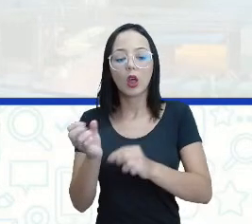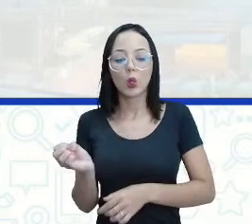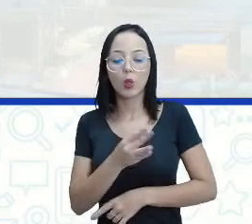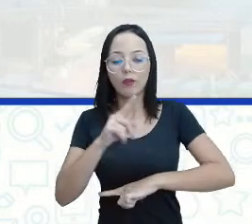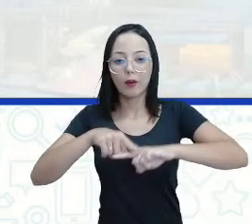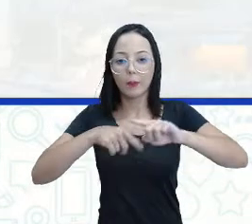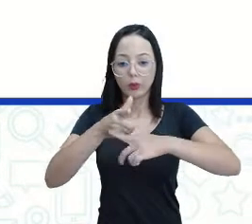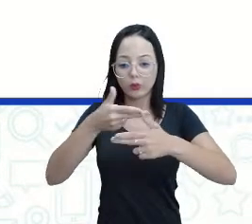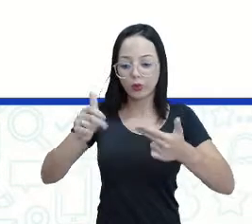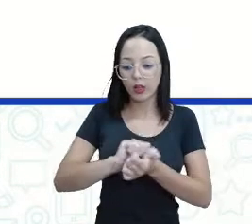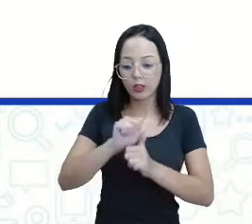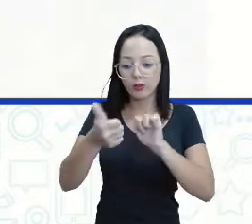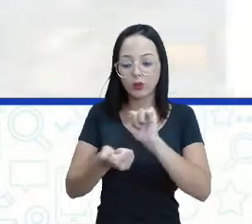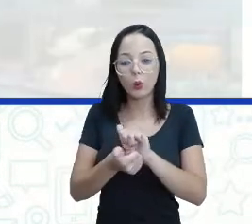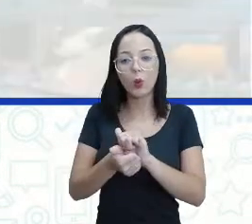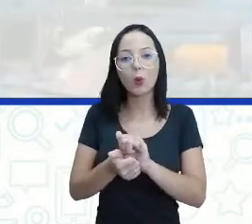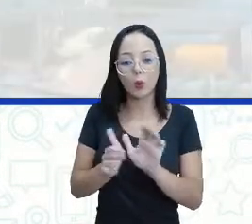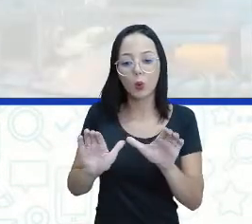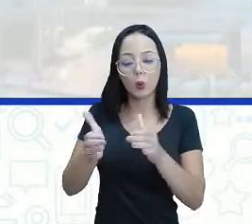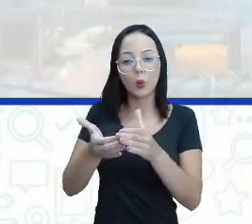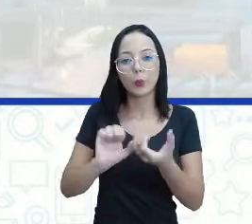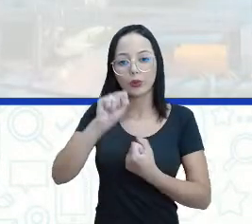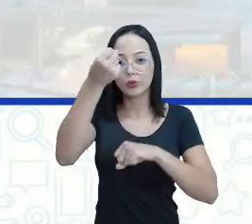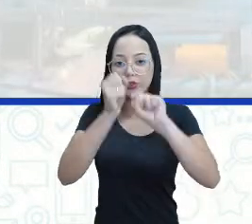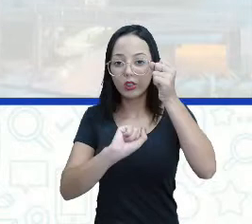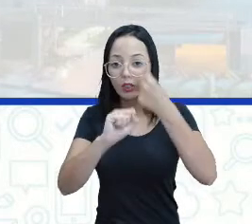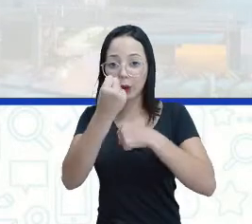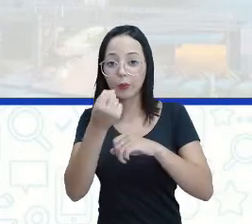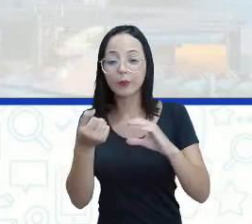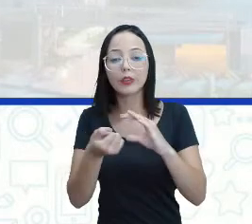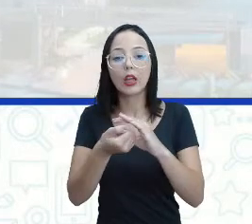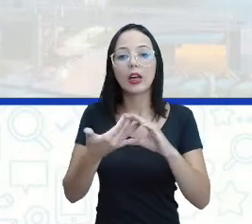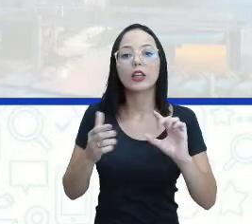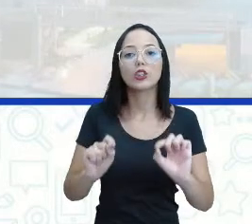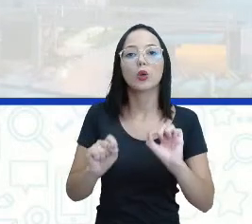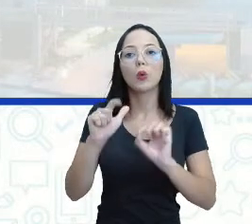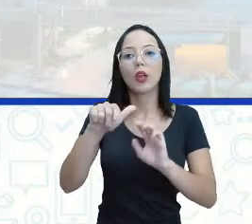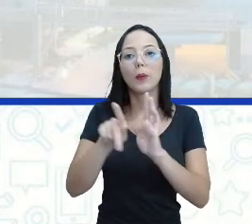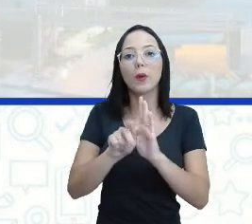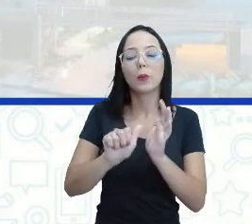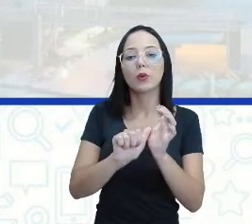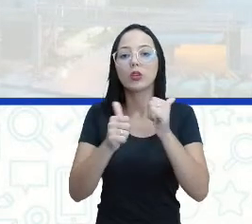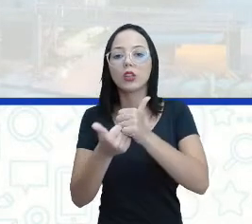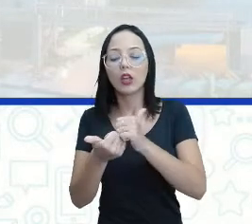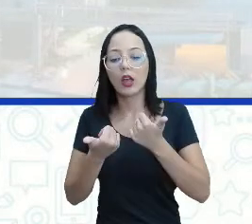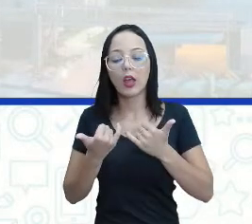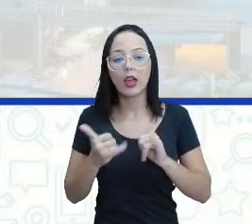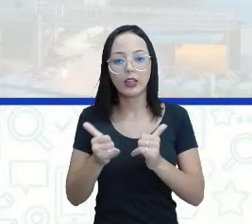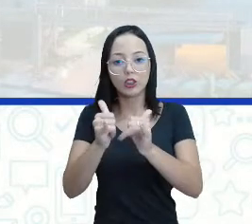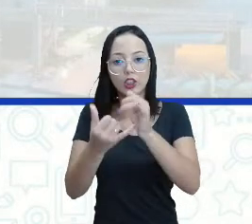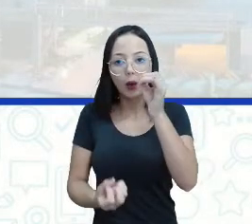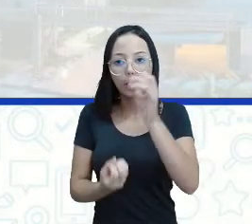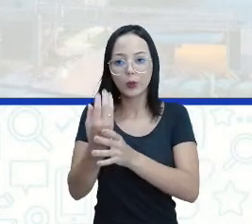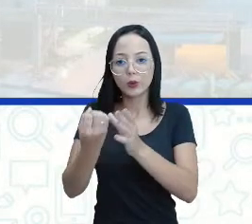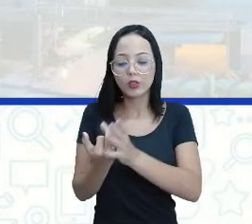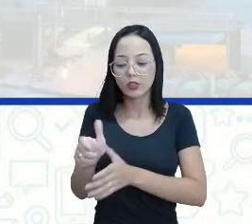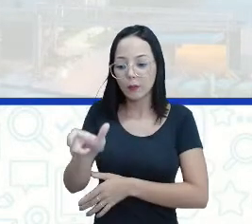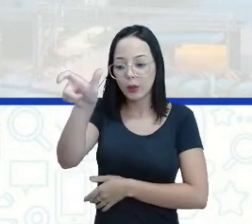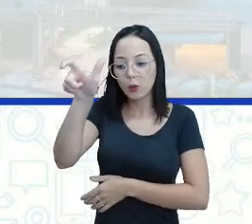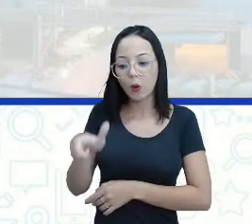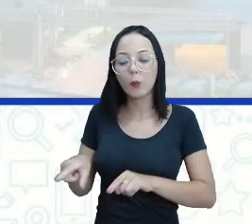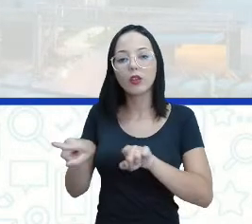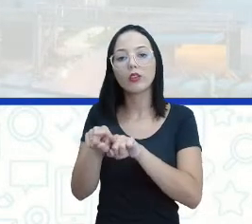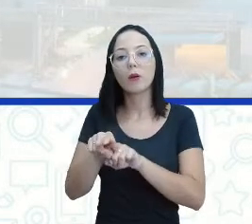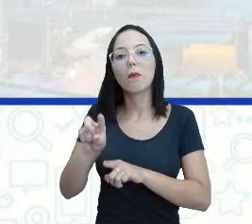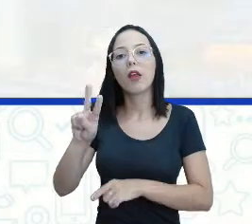que transformaram o setor industrial. Então, o que acontece? Característica: substituição da energia produzida pelo homem por energia como vapor,